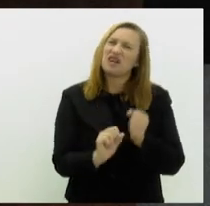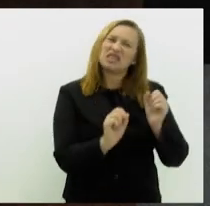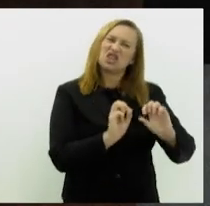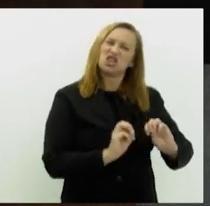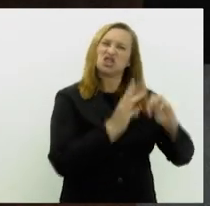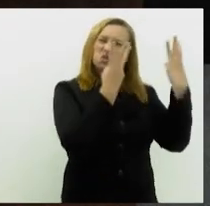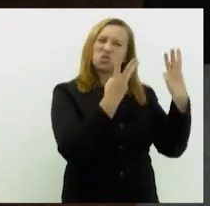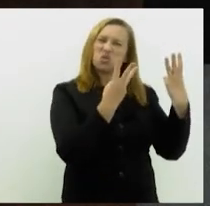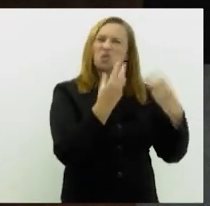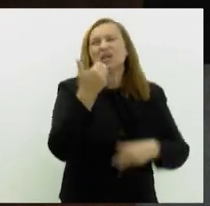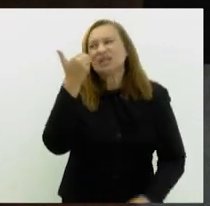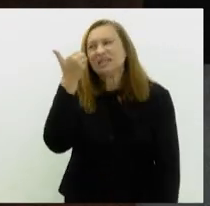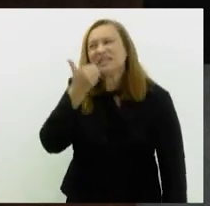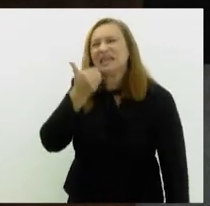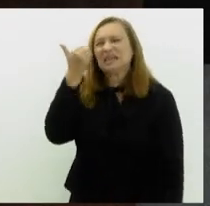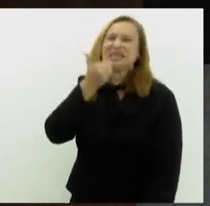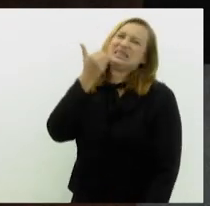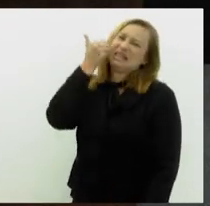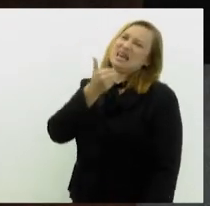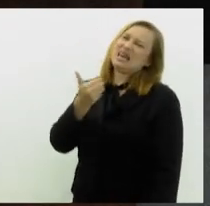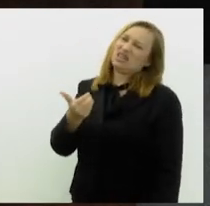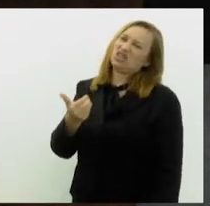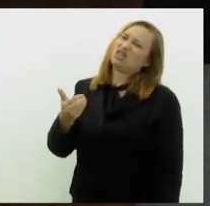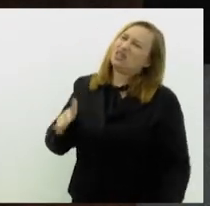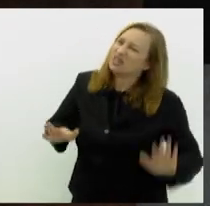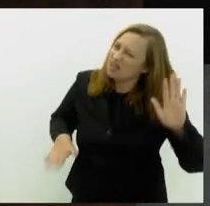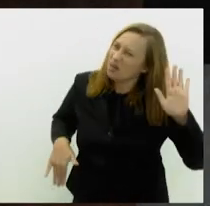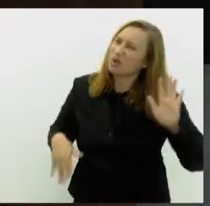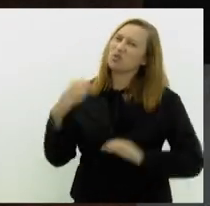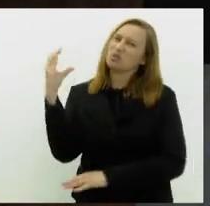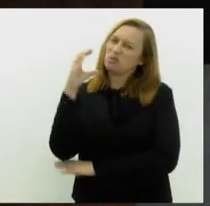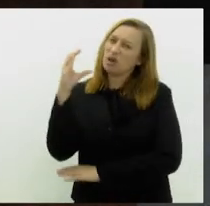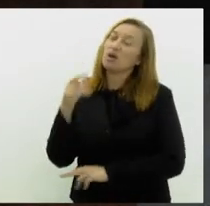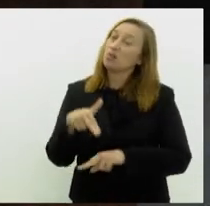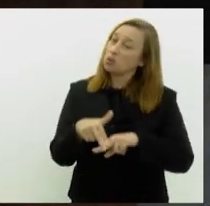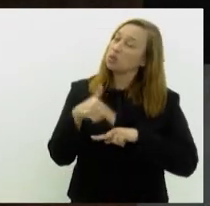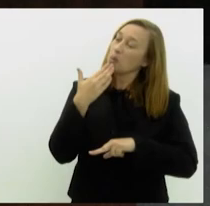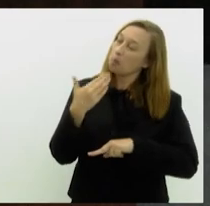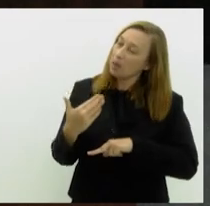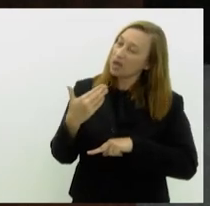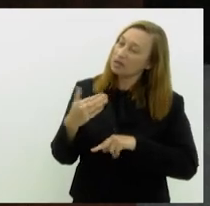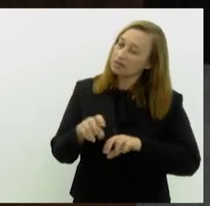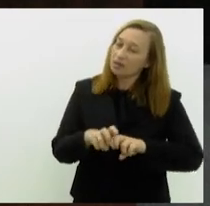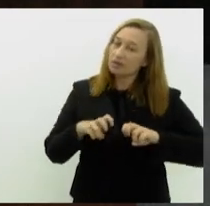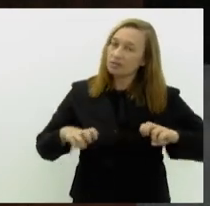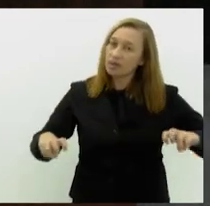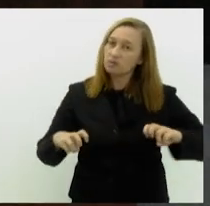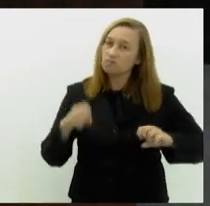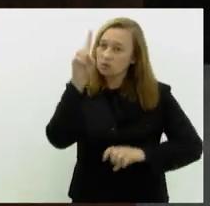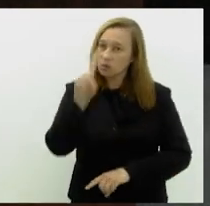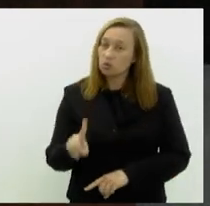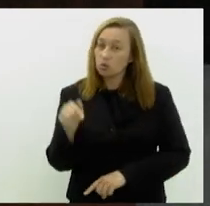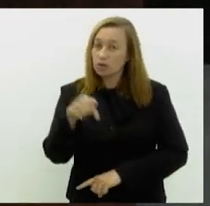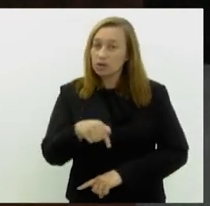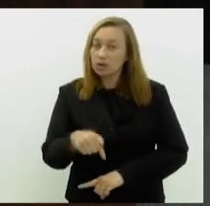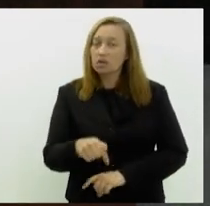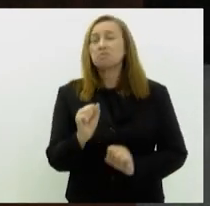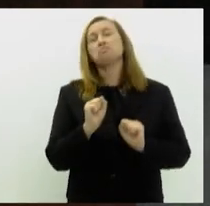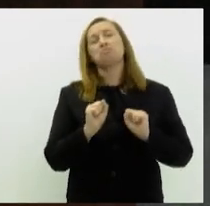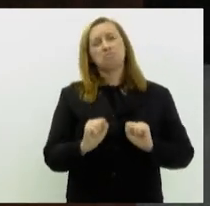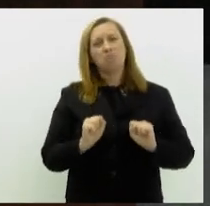aquela pornografia na praia de Copacabana. Portanto, peço a essa mesa diretora que